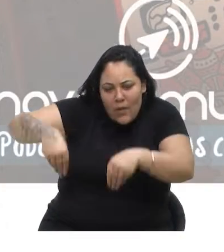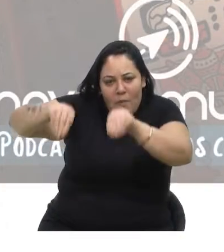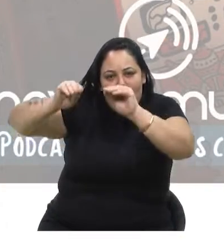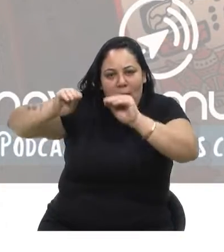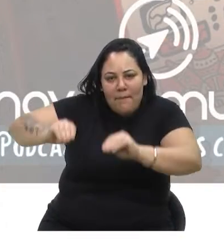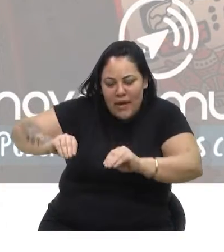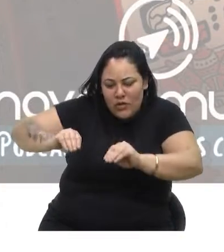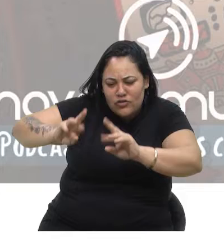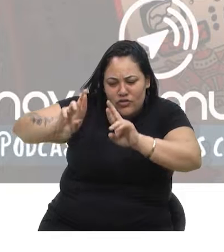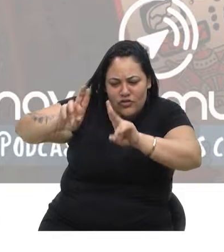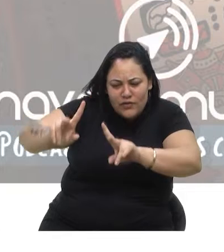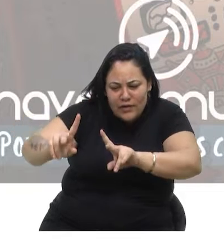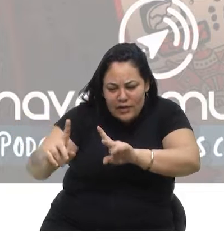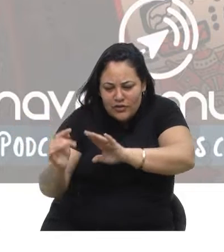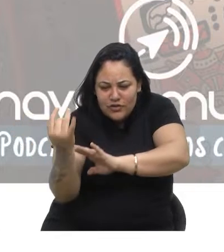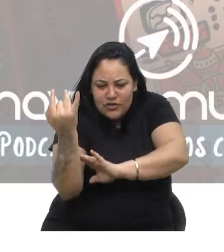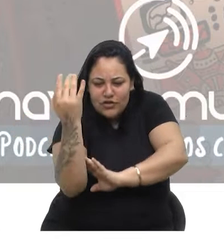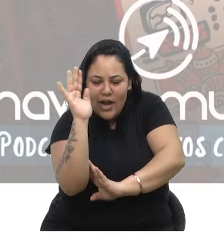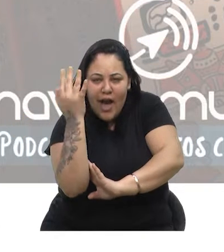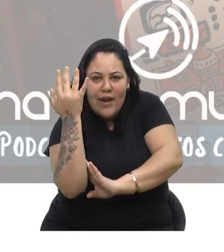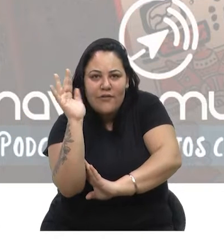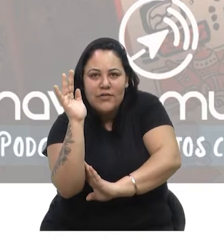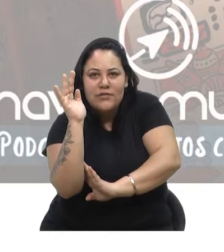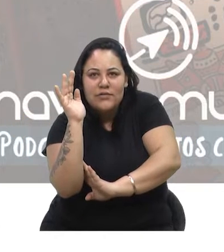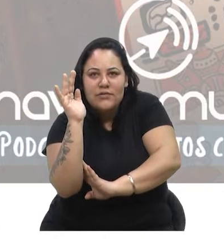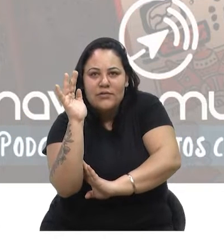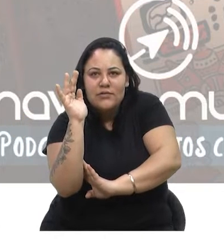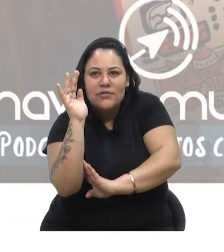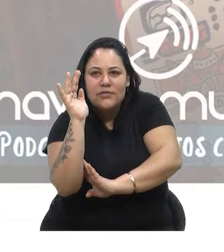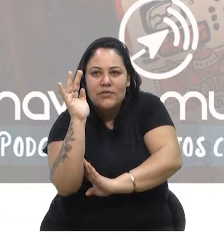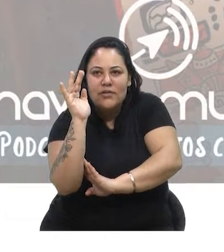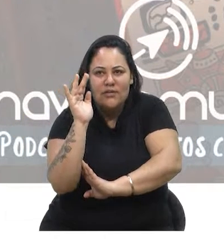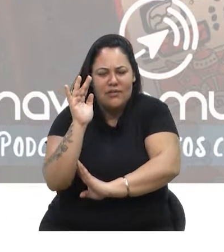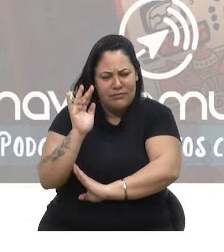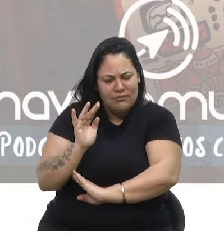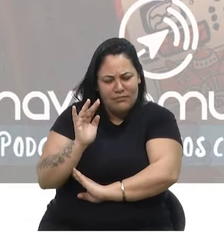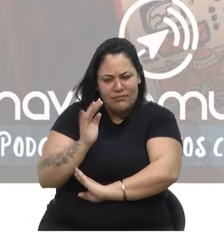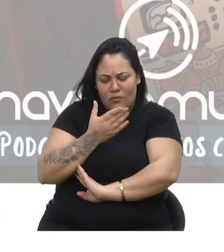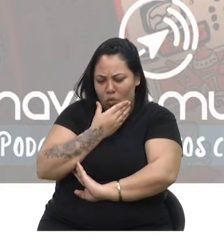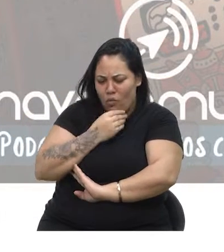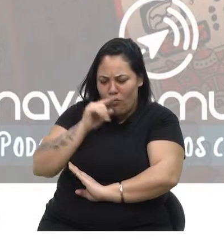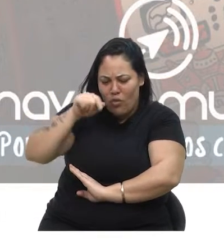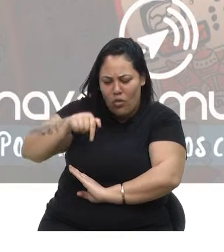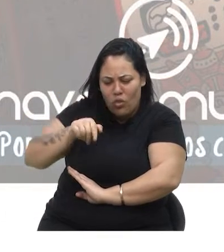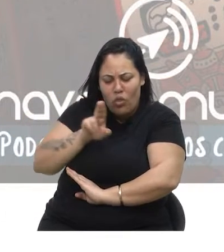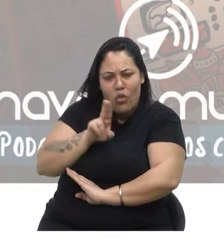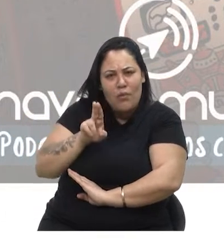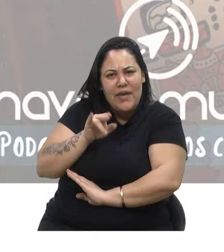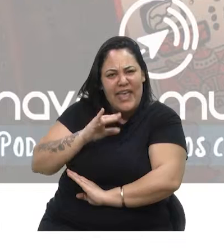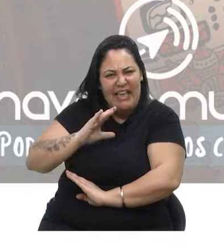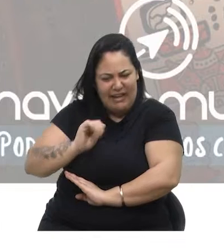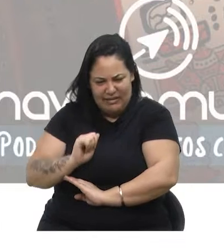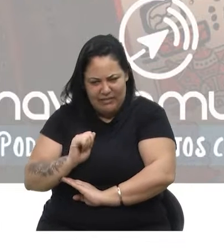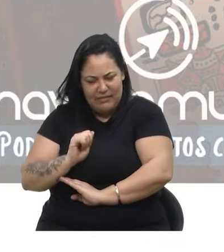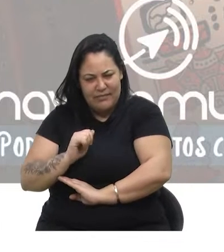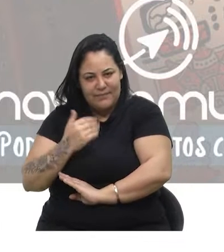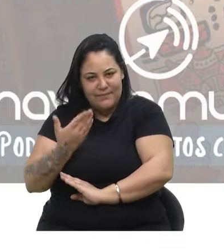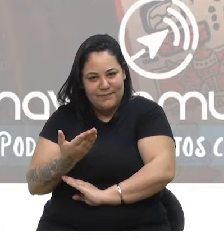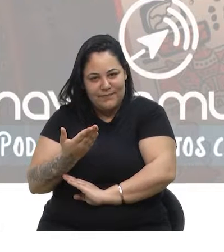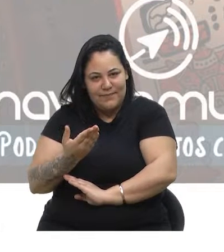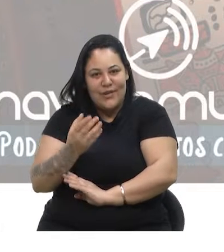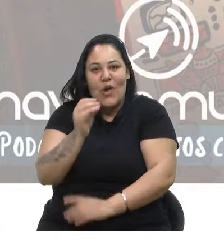diferente, feita de polpa vegetal. Era um dos escribas do códice. Seu nome era